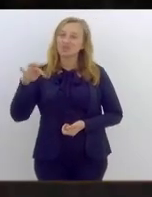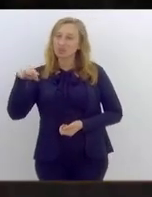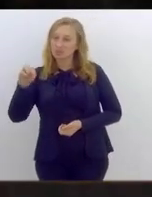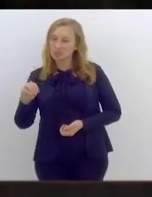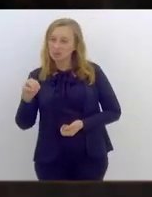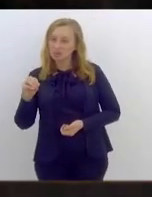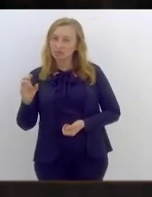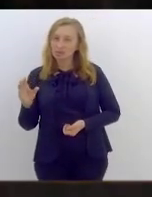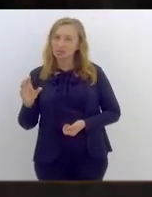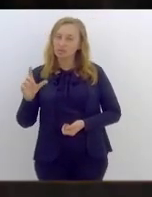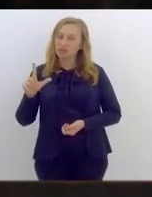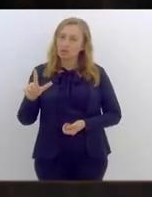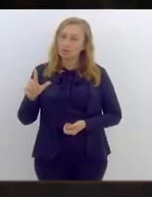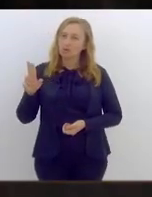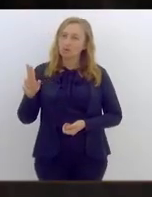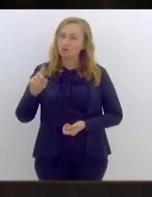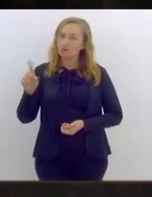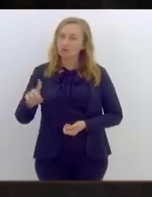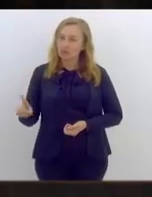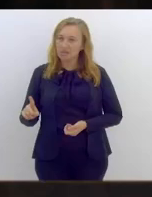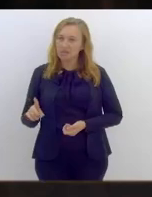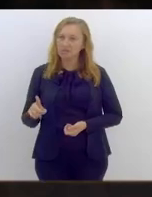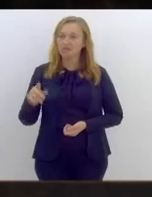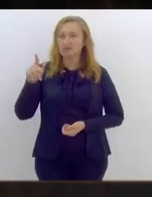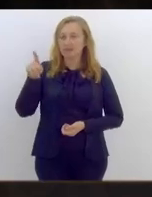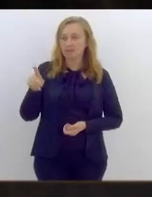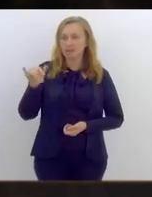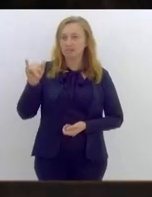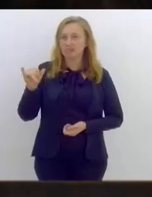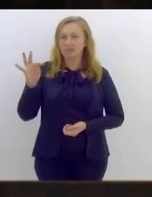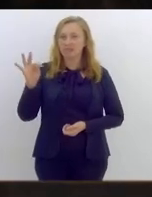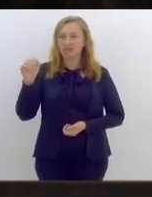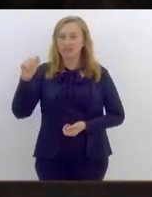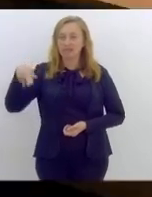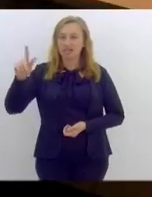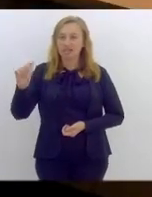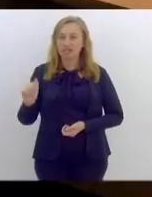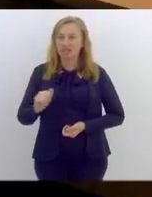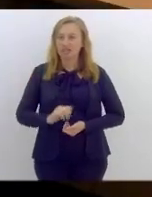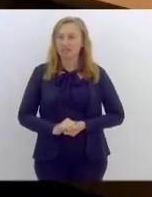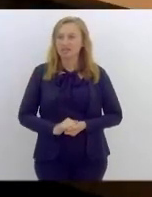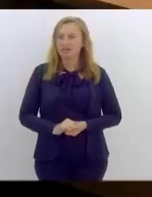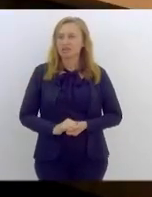Luiz Sampaio, Antônio Pitanga.